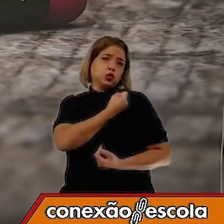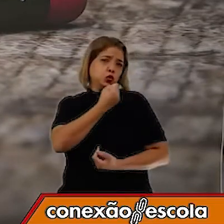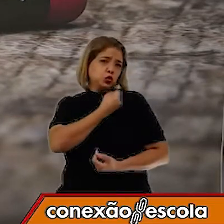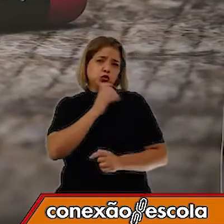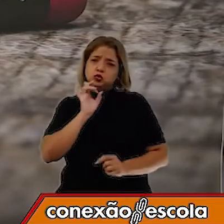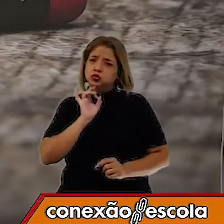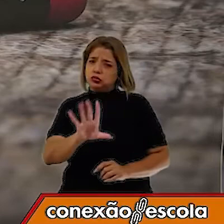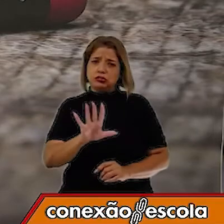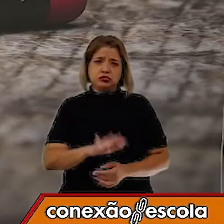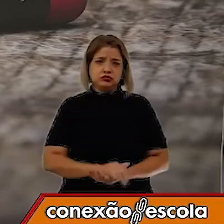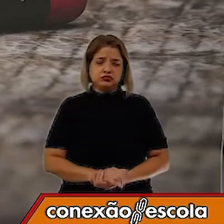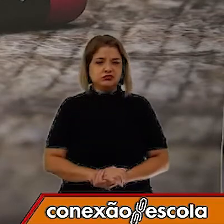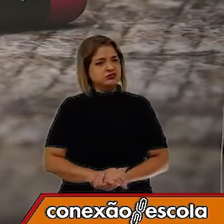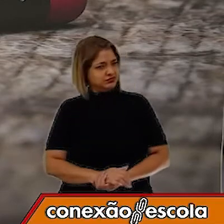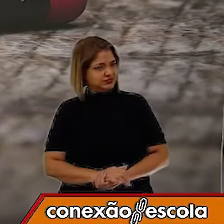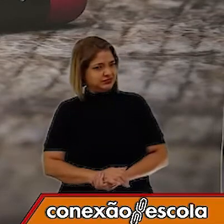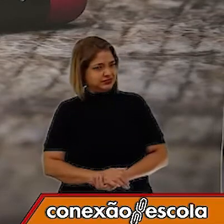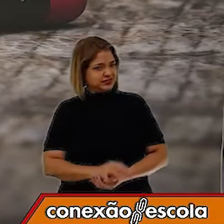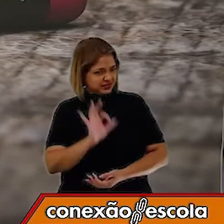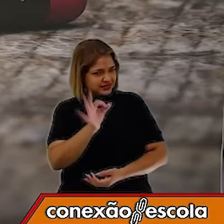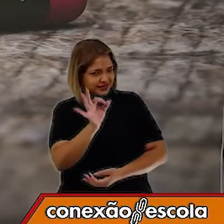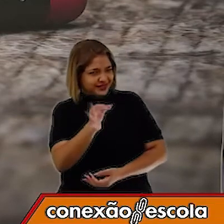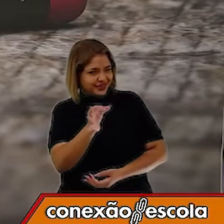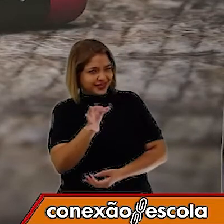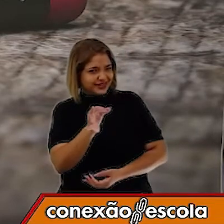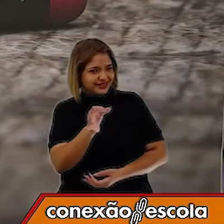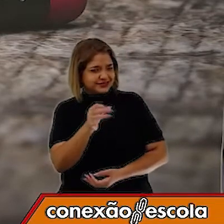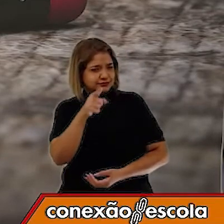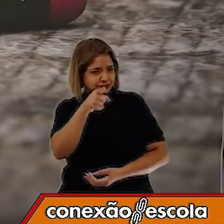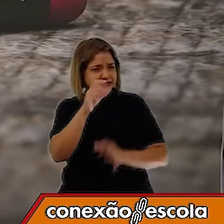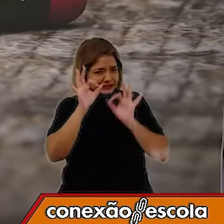números. Será?